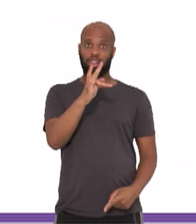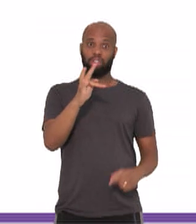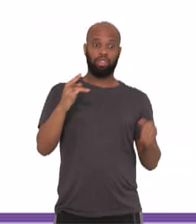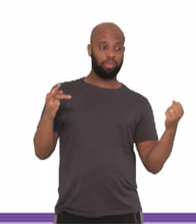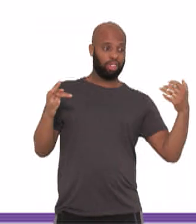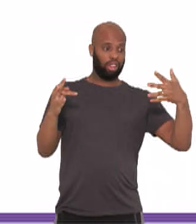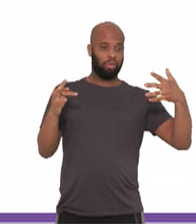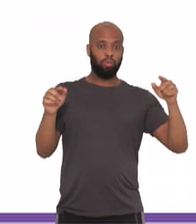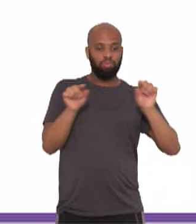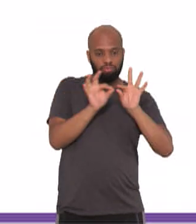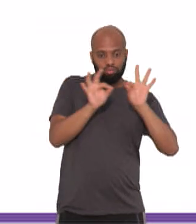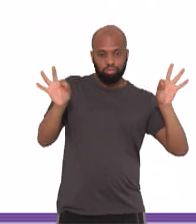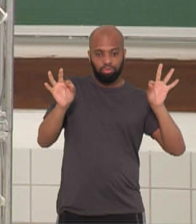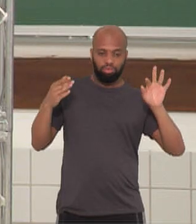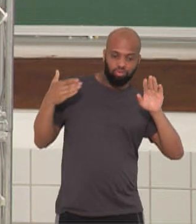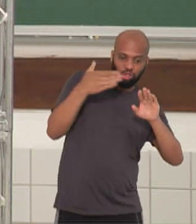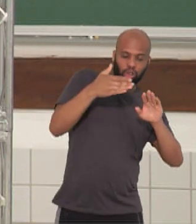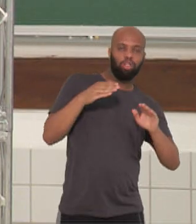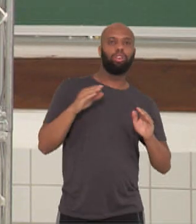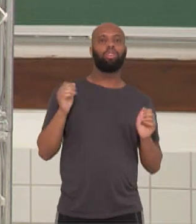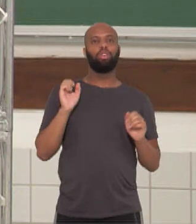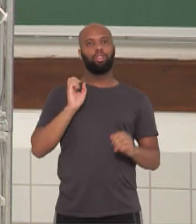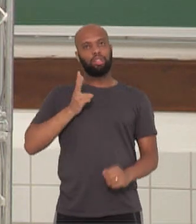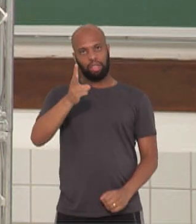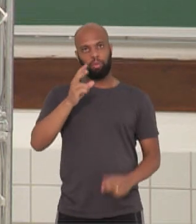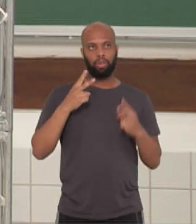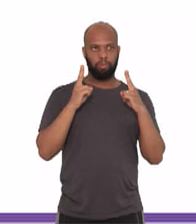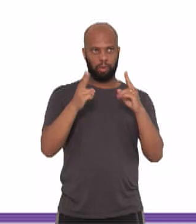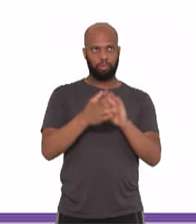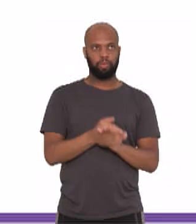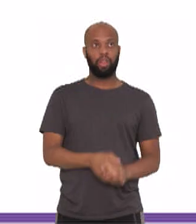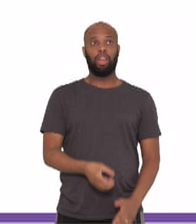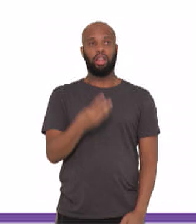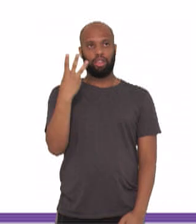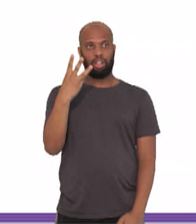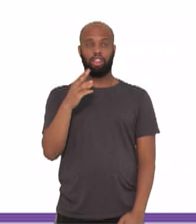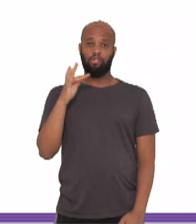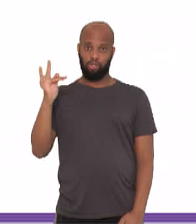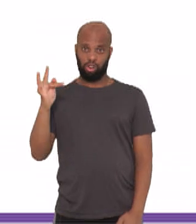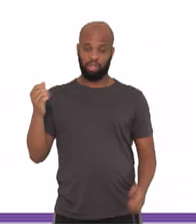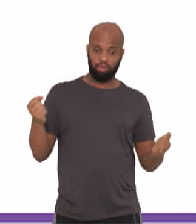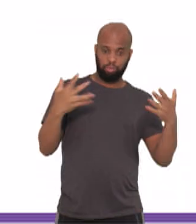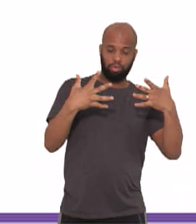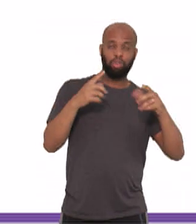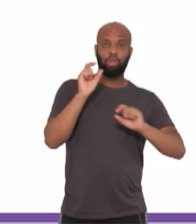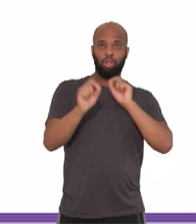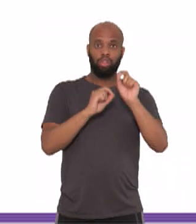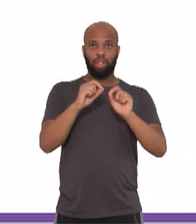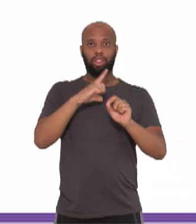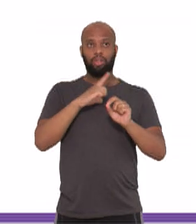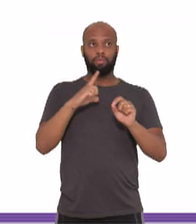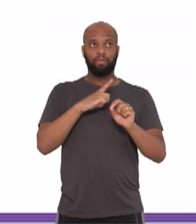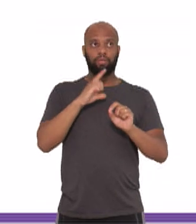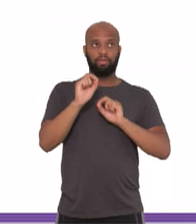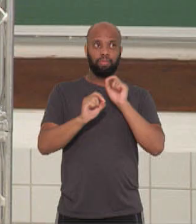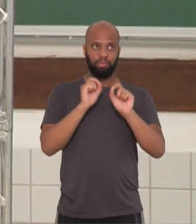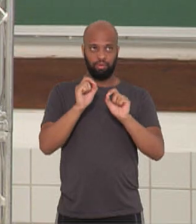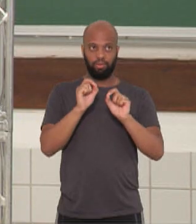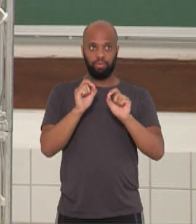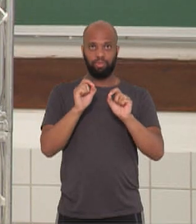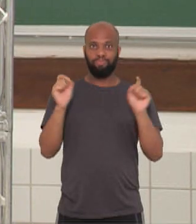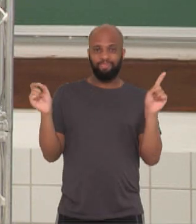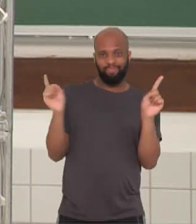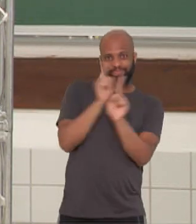mesma direção. E questão número 3, força elétrica e campo elétrico são inversamente proporcionais.